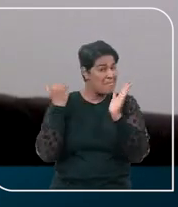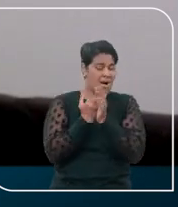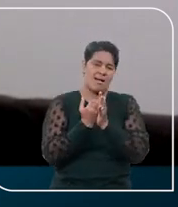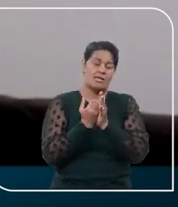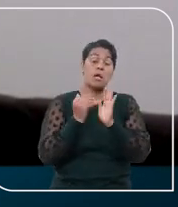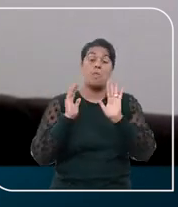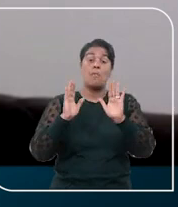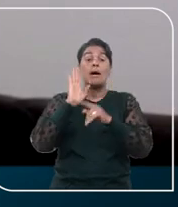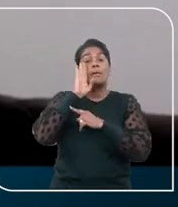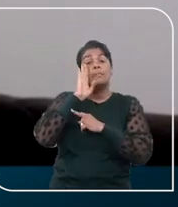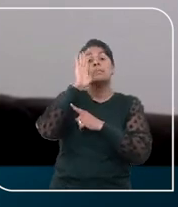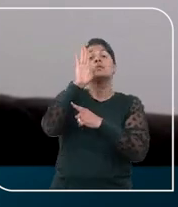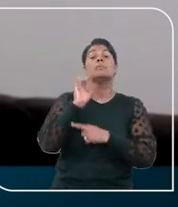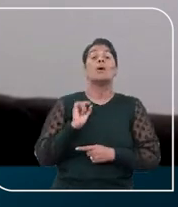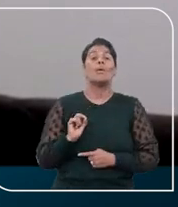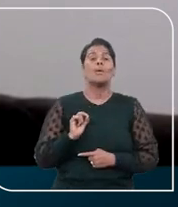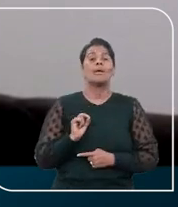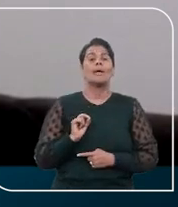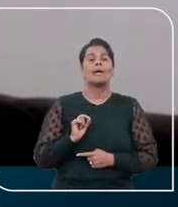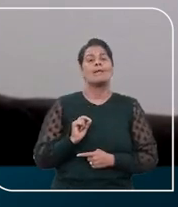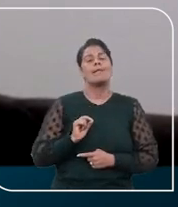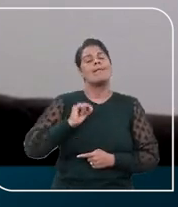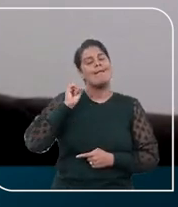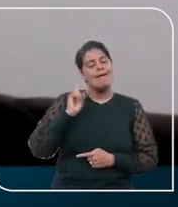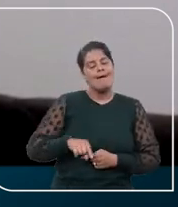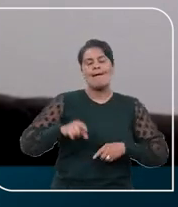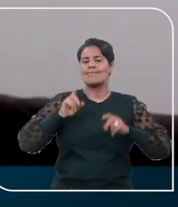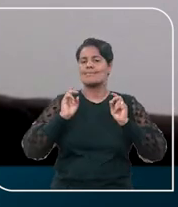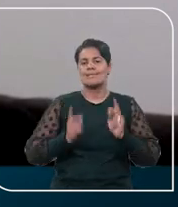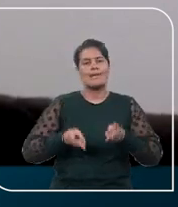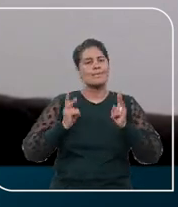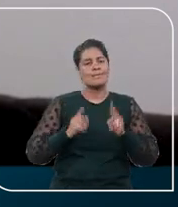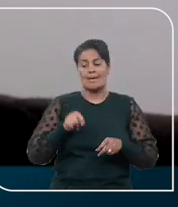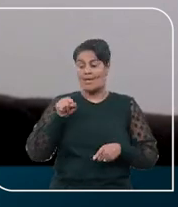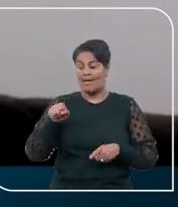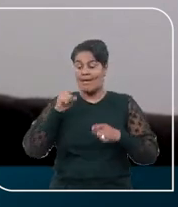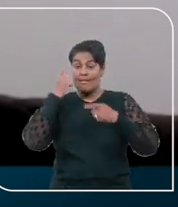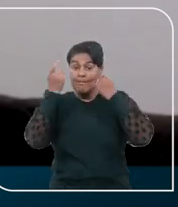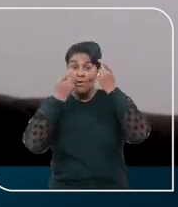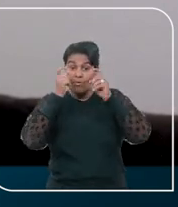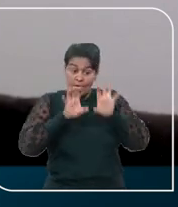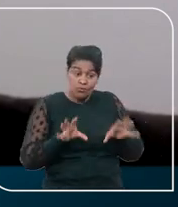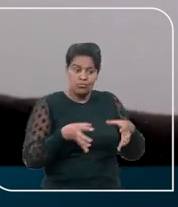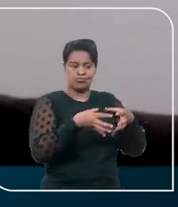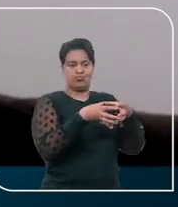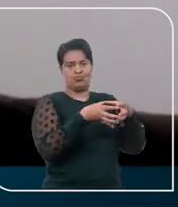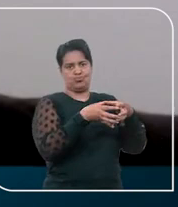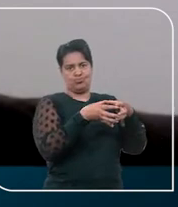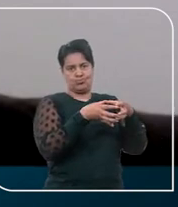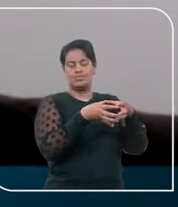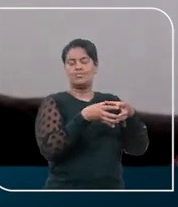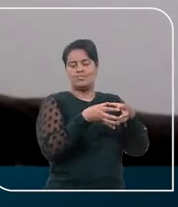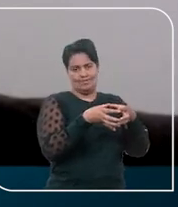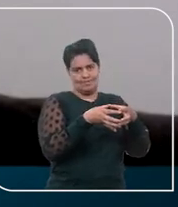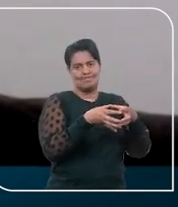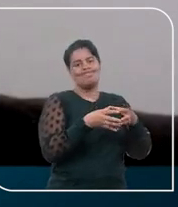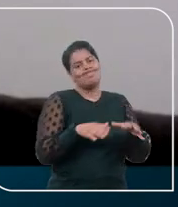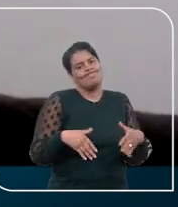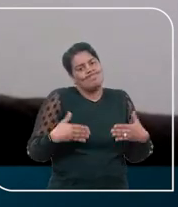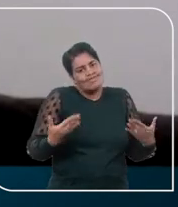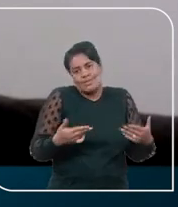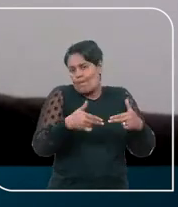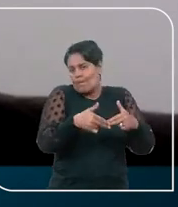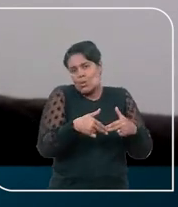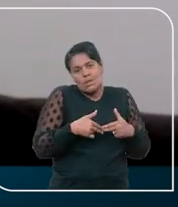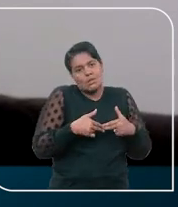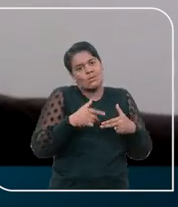principal, sempre trazendo esse viés do olhar coletivo. E com base nisso a gente tem esses